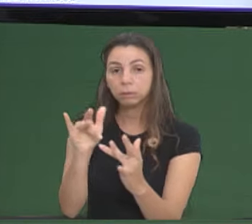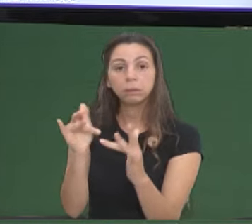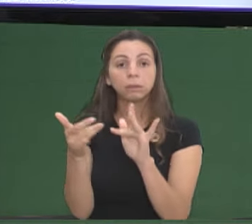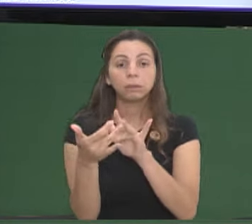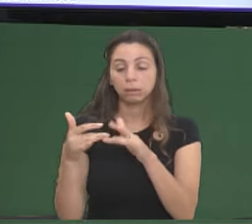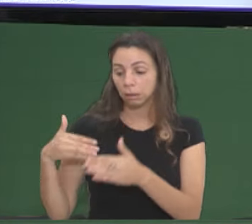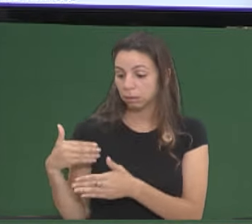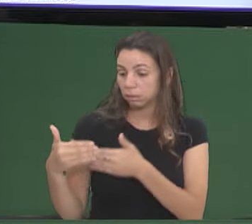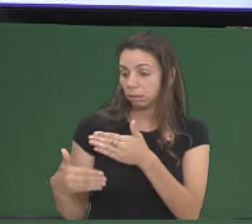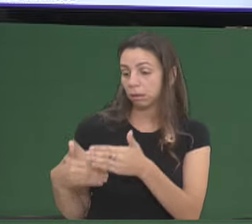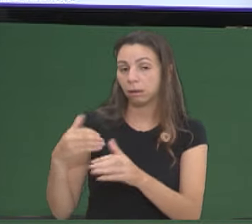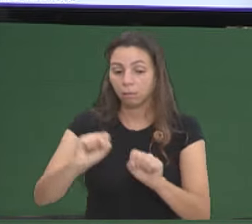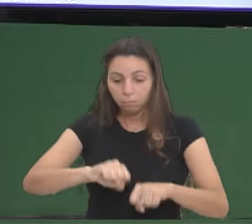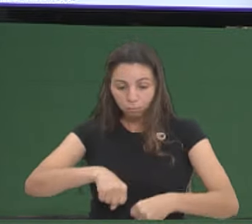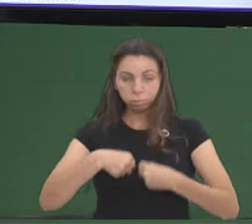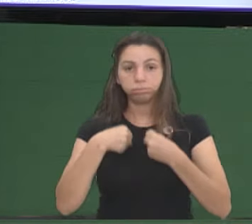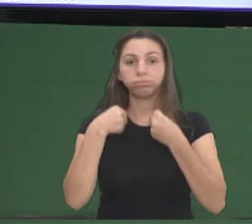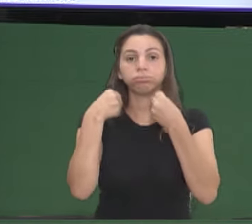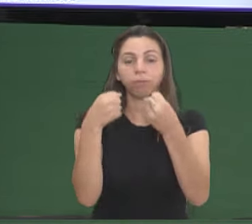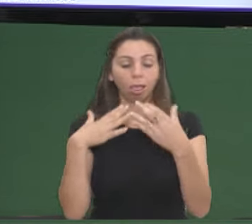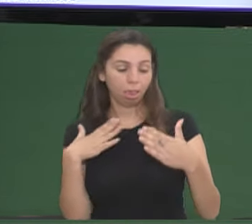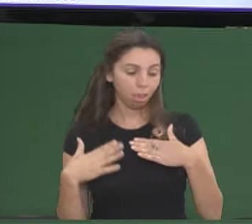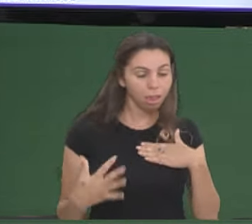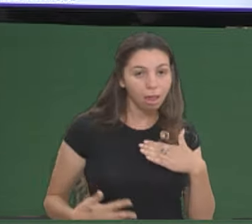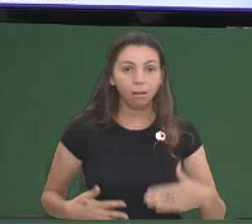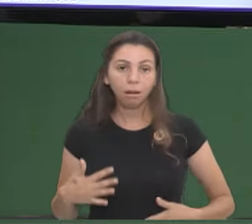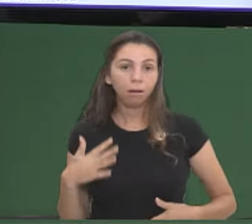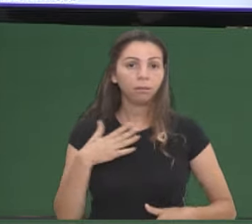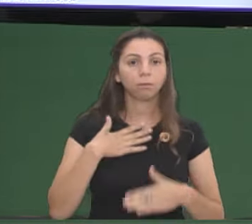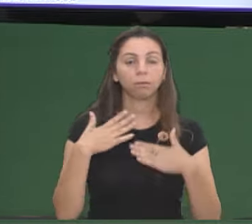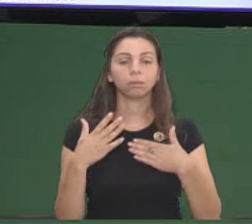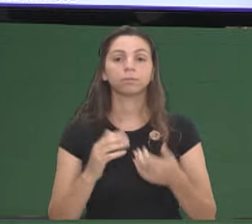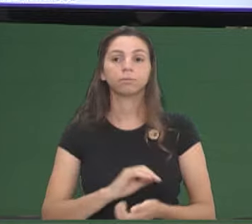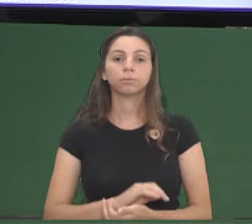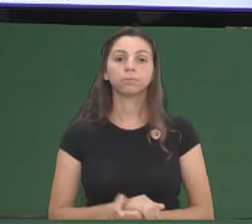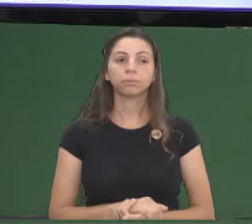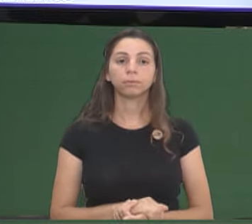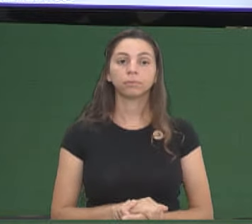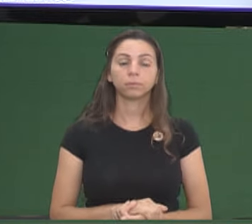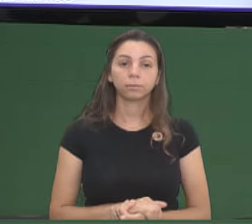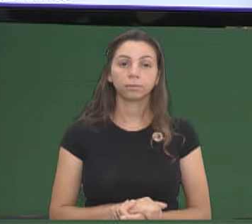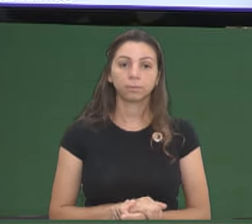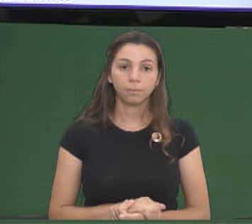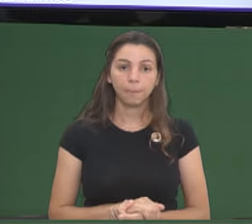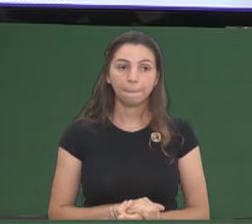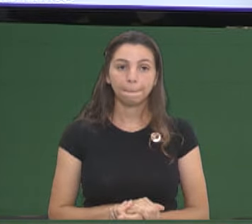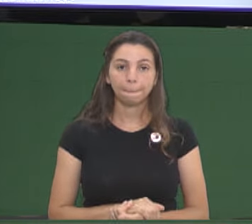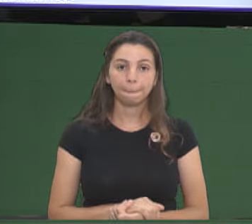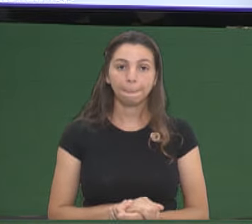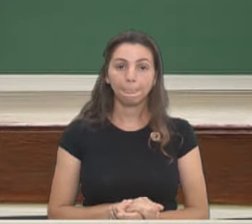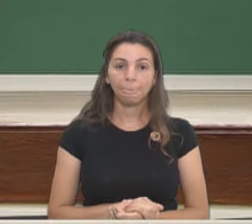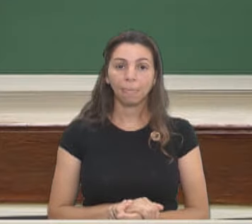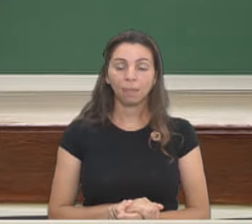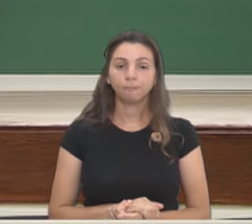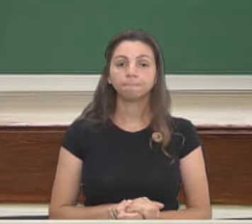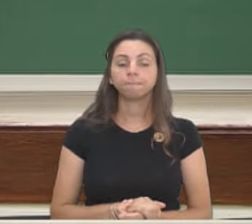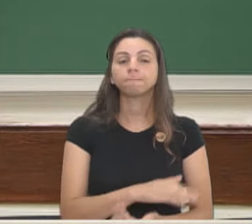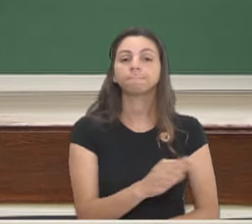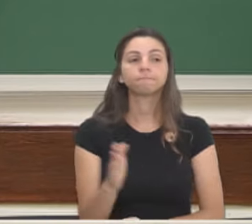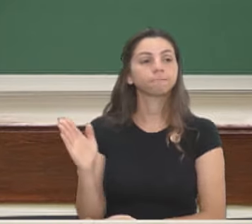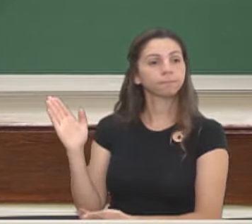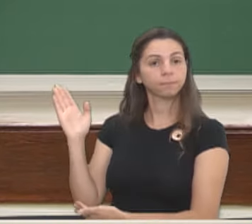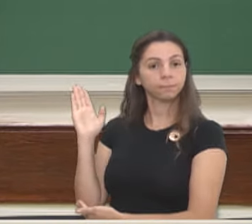as capacidades físicas necessárias para o desempenho daquela modalidade. E aqui nós temos nas imagens,